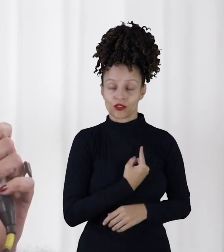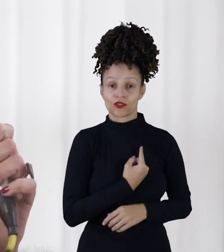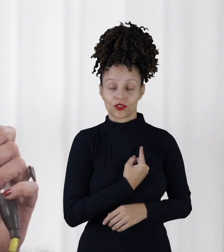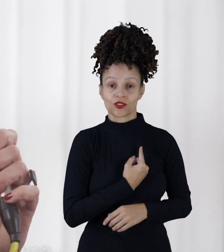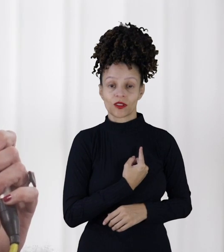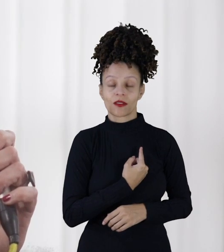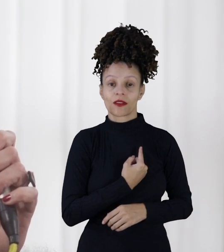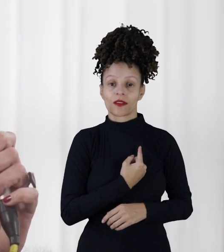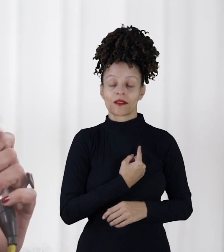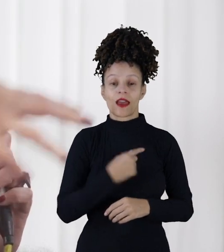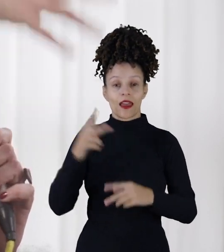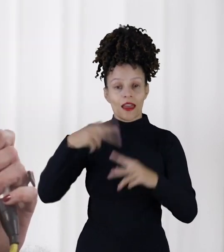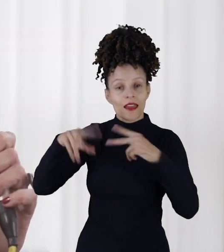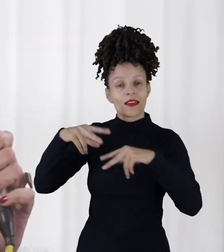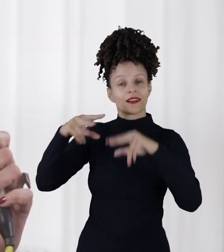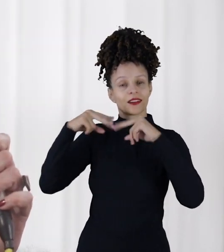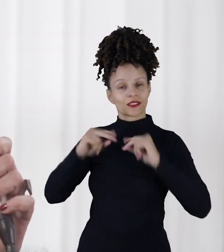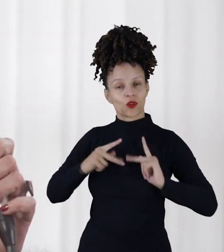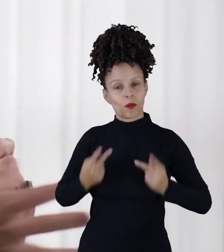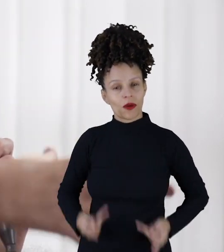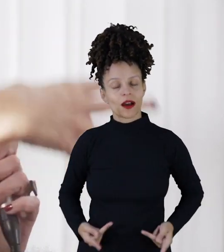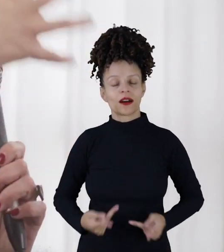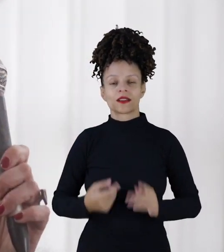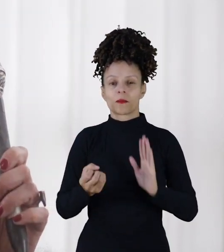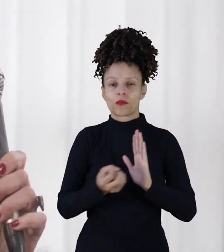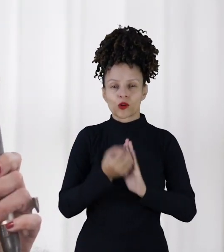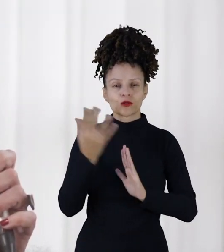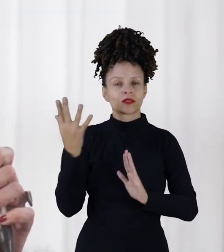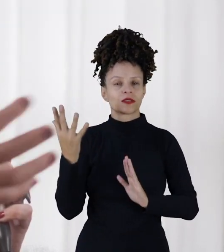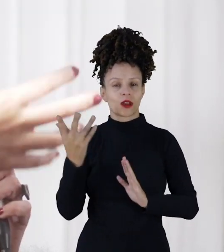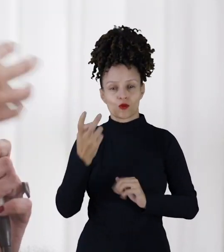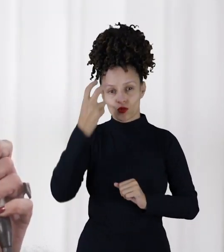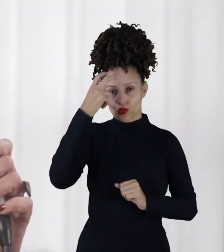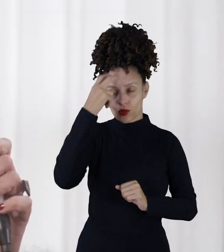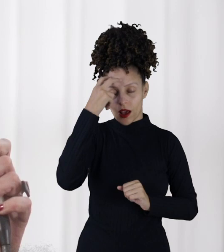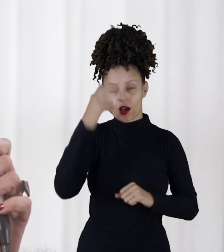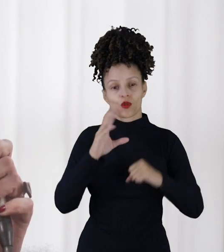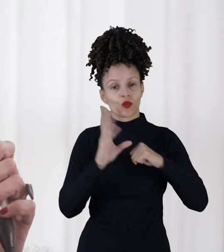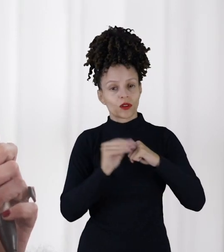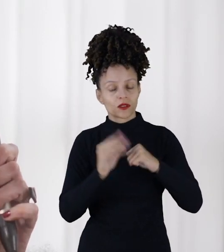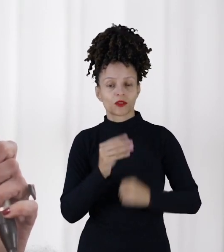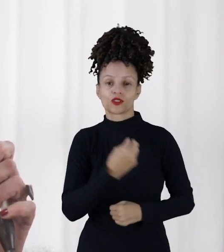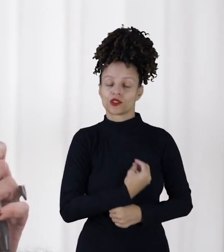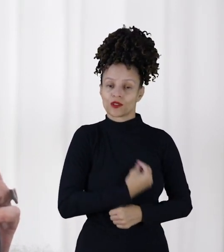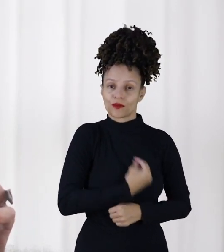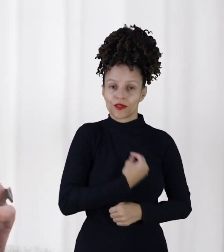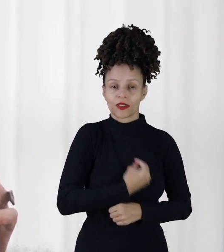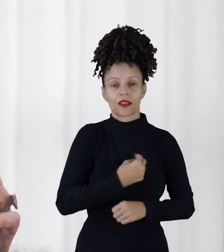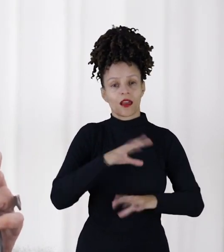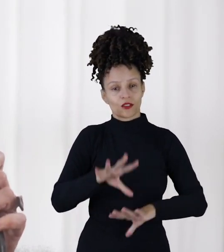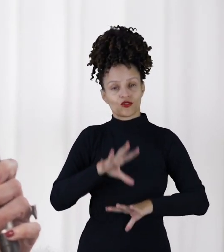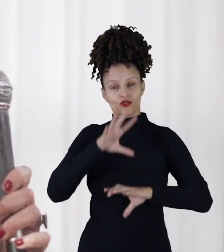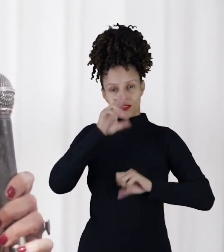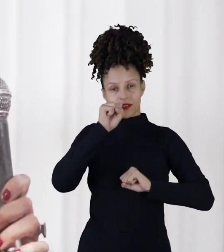com essa herança humana, né? Essa produção cultural, esse conhecimento de vida que a gente adquiriu